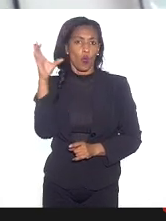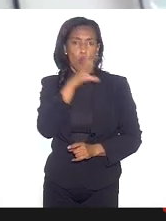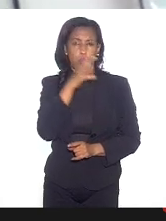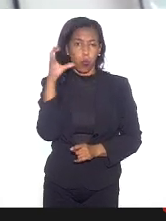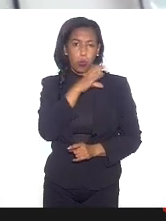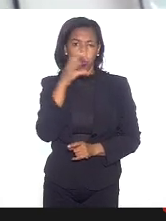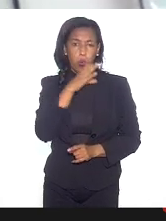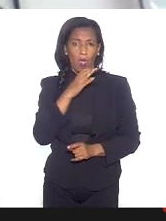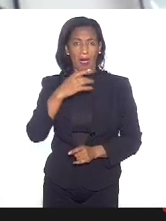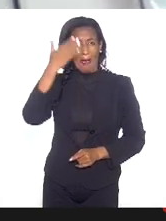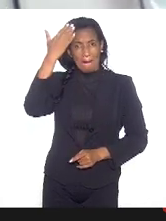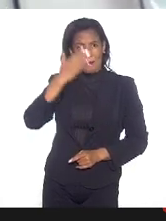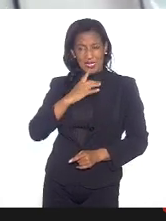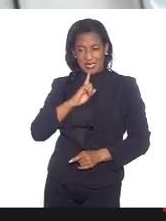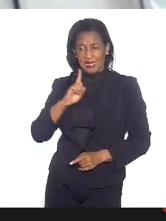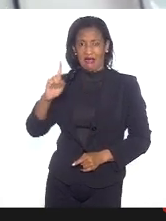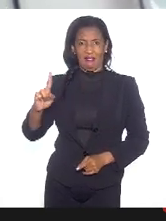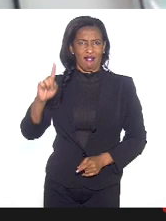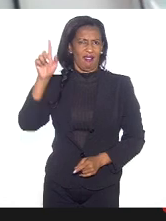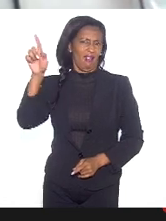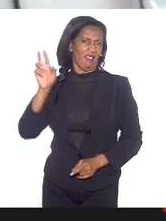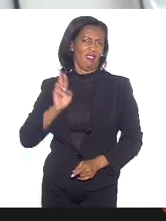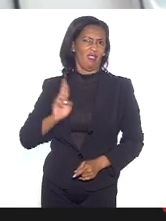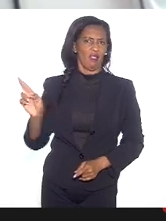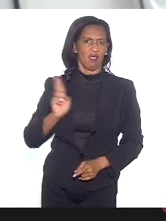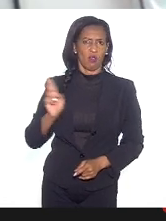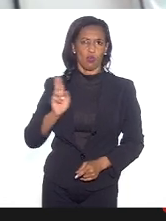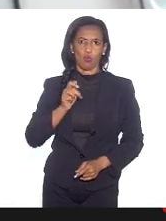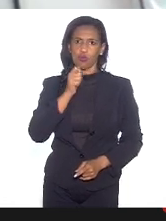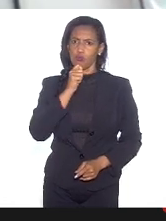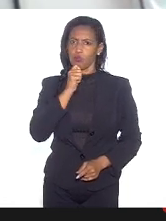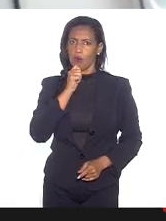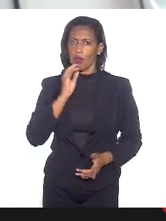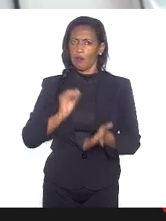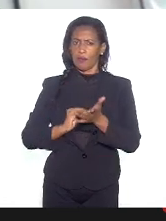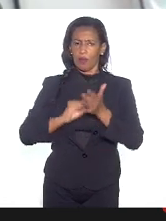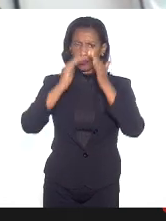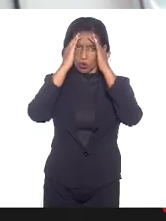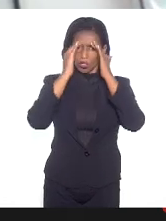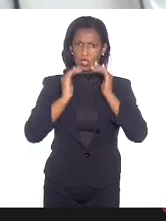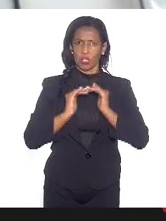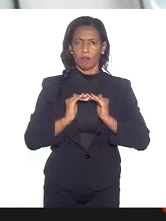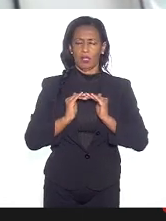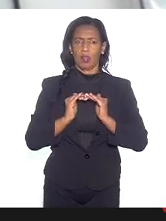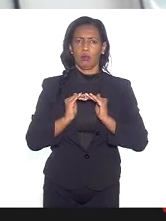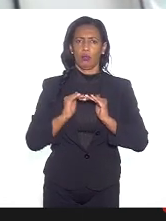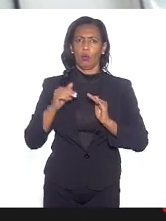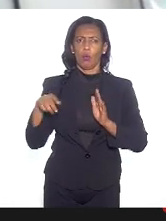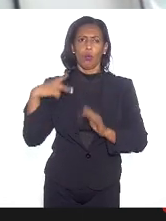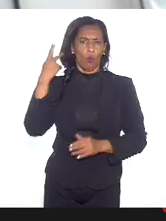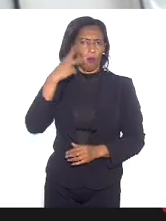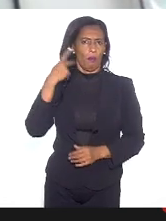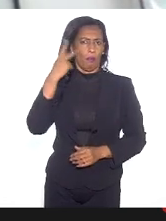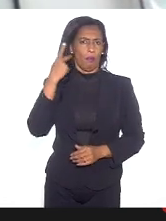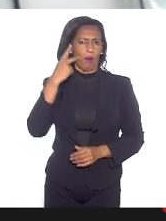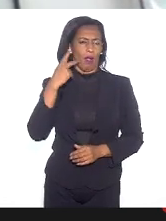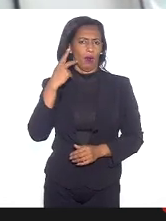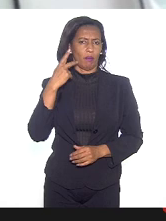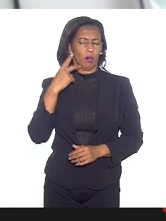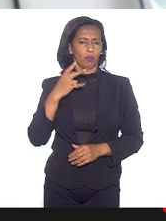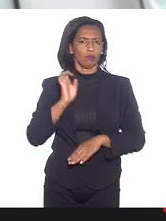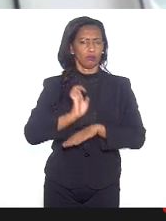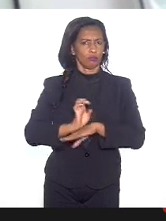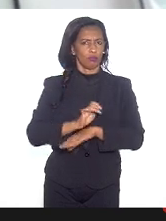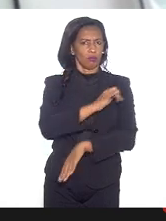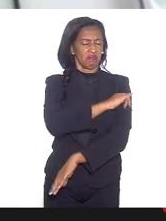que exigisse a presença do secretário Leandro lá em Realengo. Profundo desrespeito registrado desde já com o Parlamento Fluminense. Faço isso